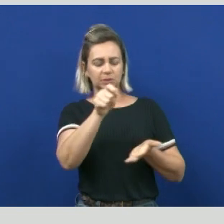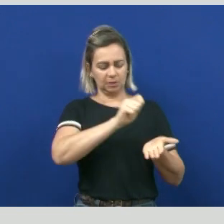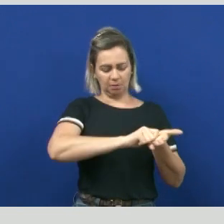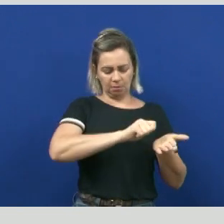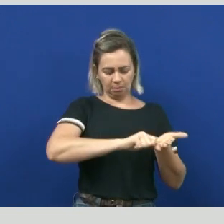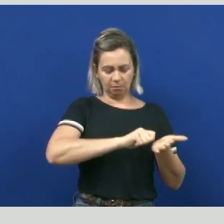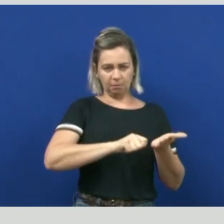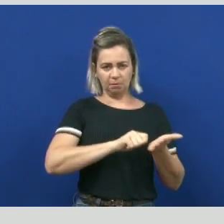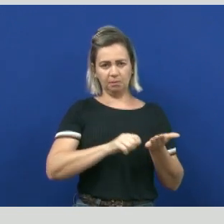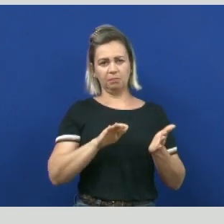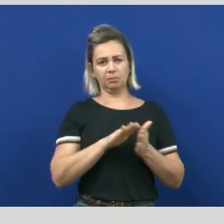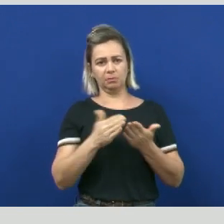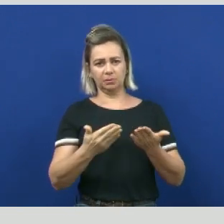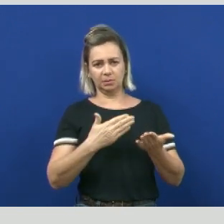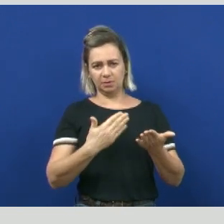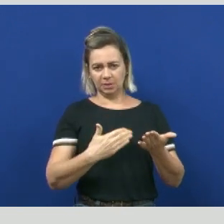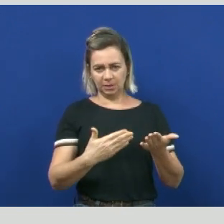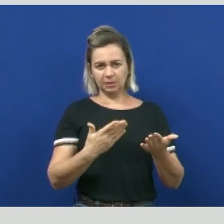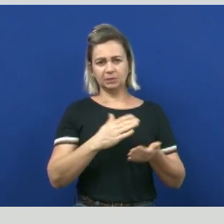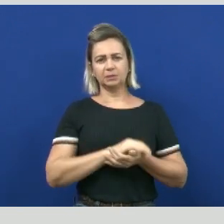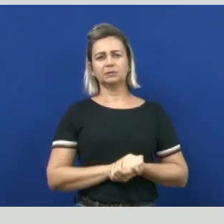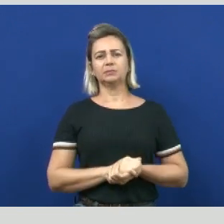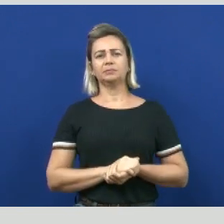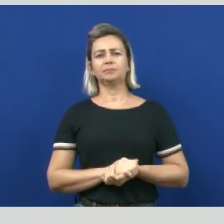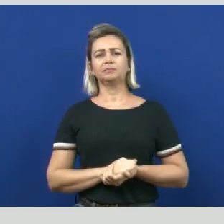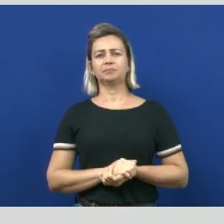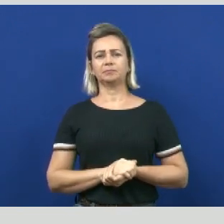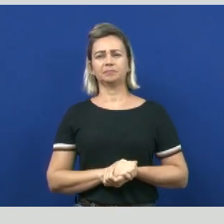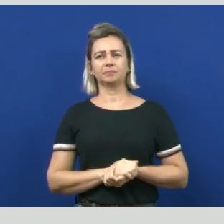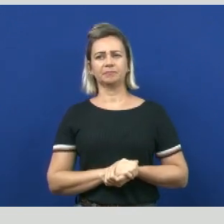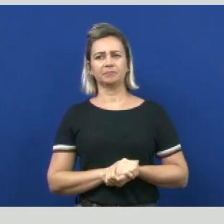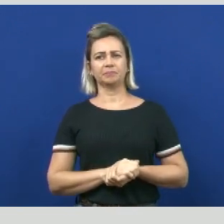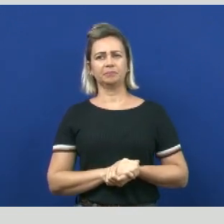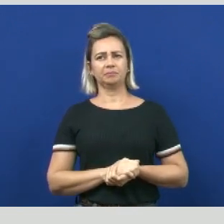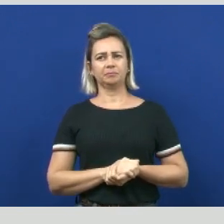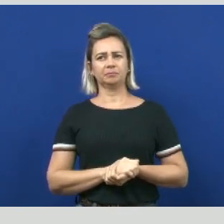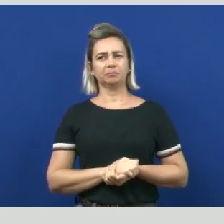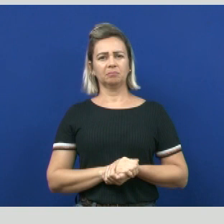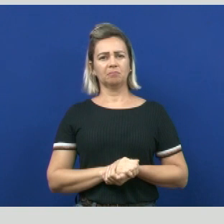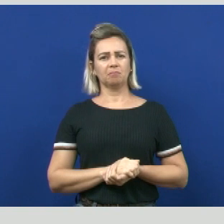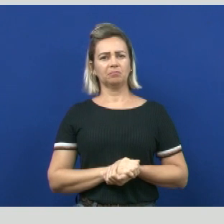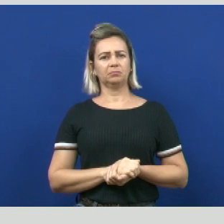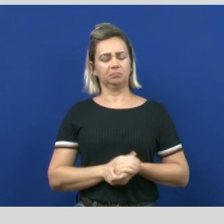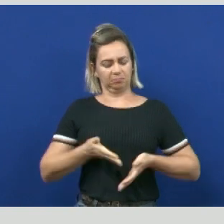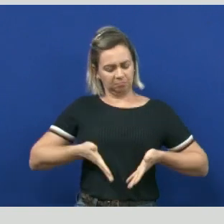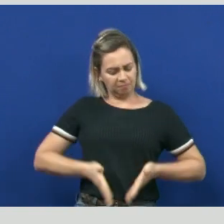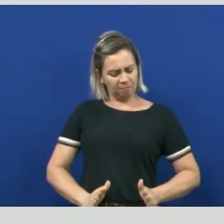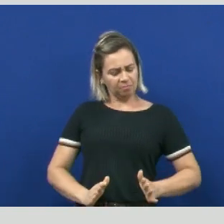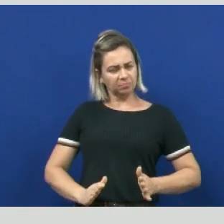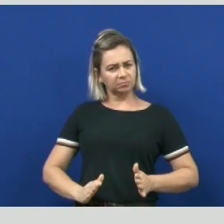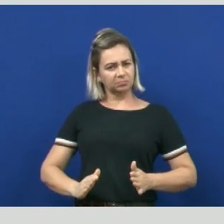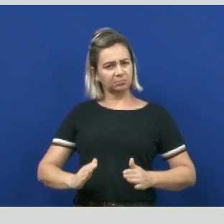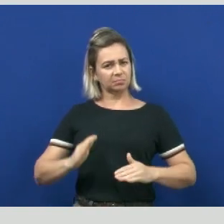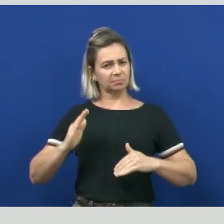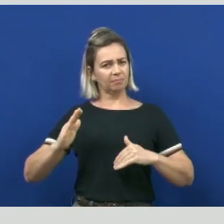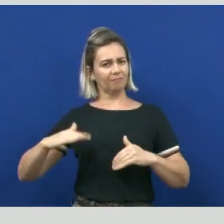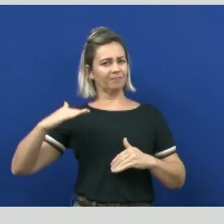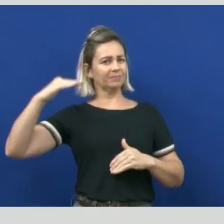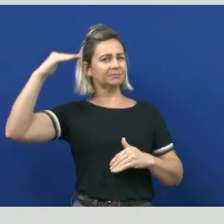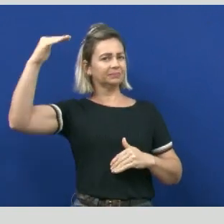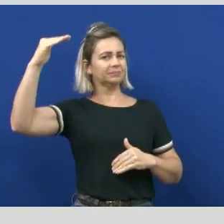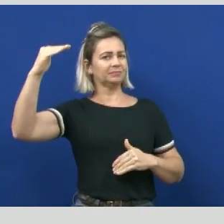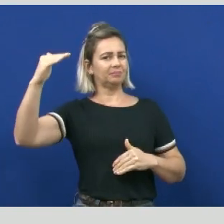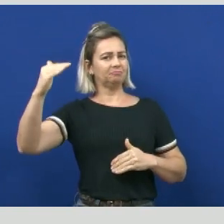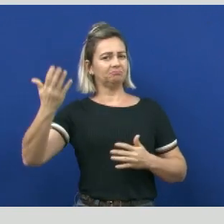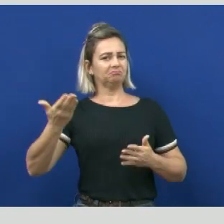e você responda. Não, a gente vai responder no caso. Vamos lá. Nascimento, crescimento, reprodução,